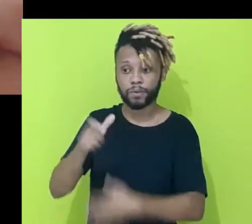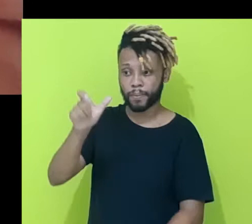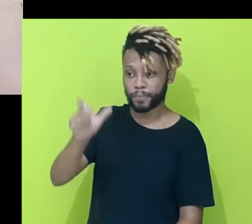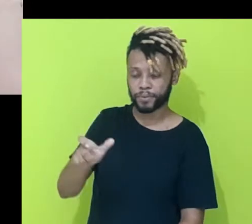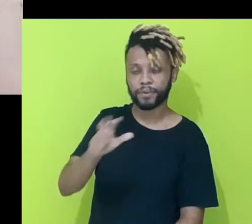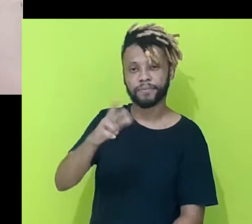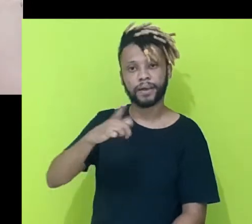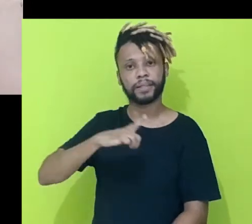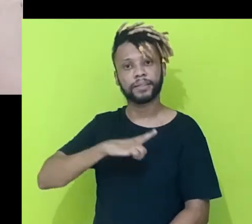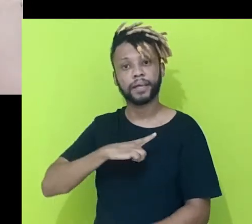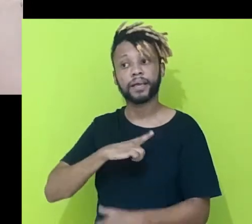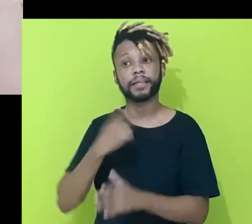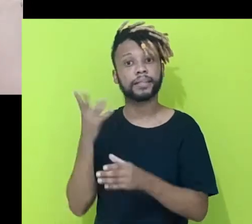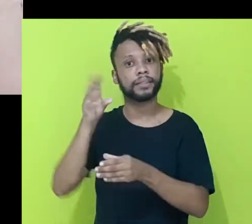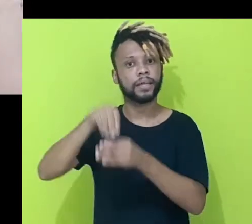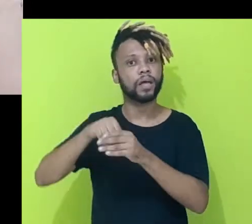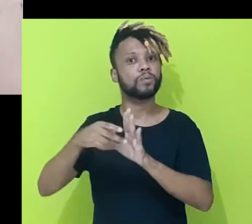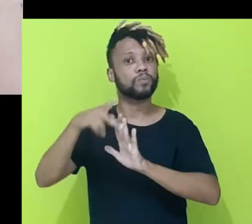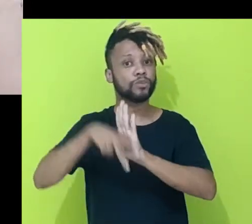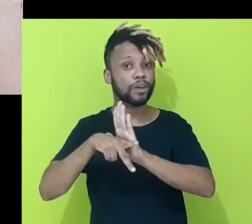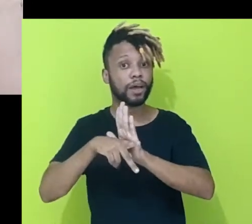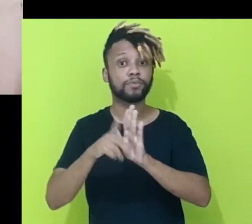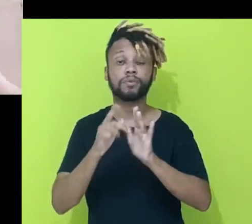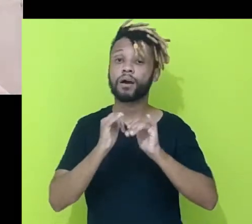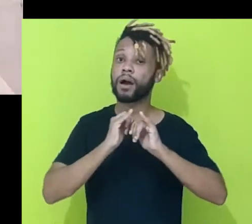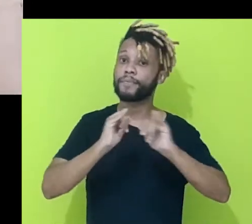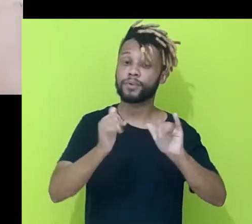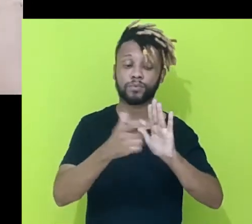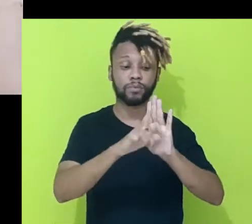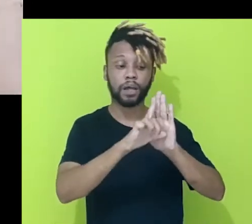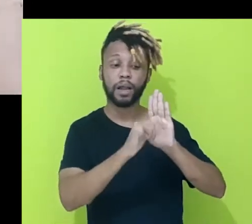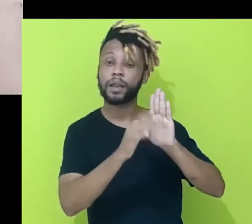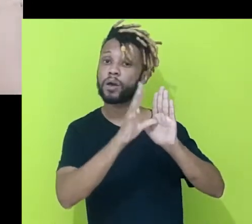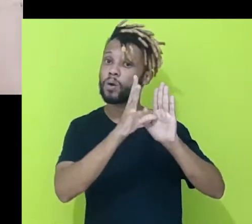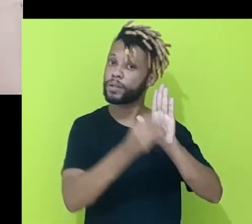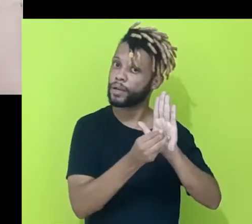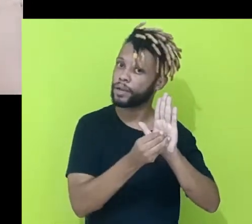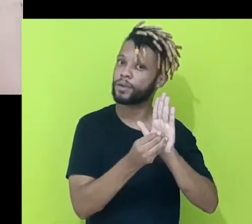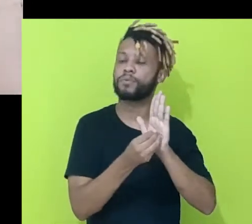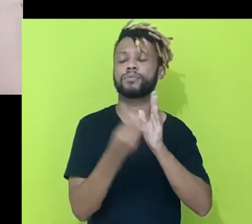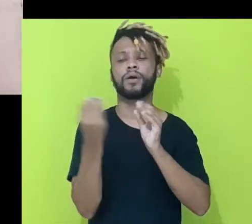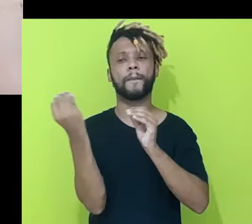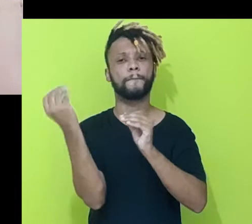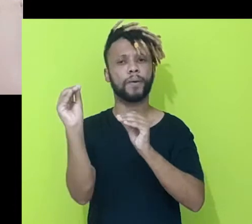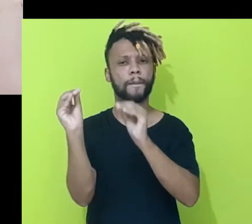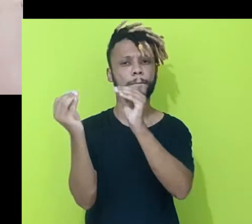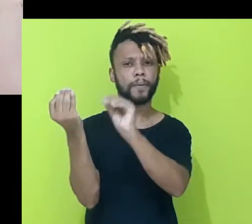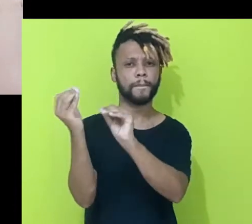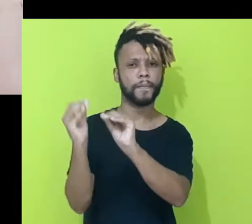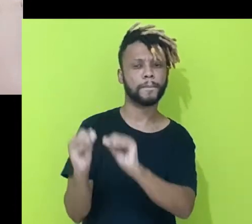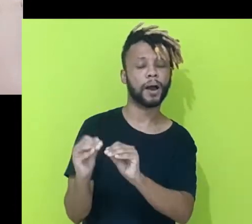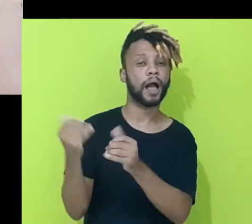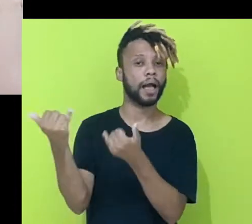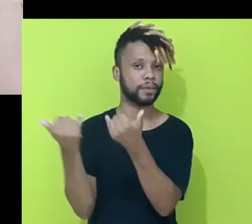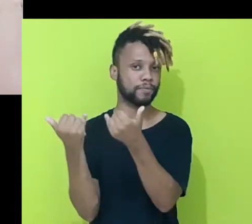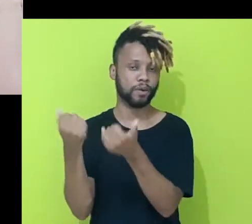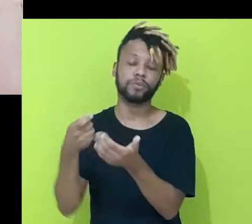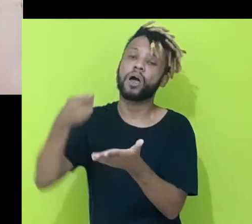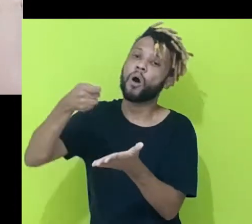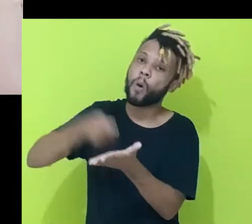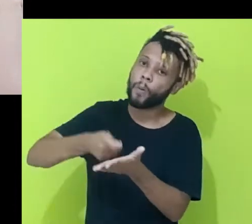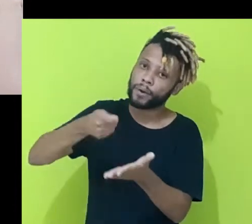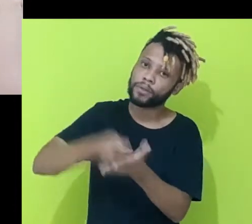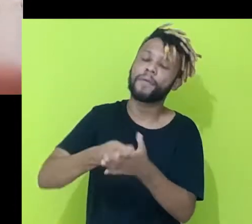destacando a função que aquela pessoa vai desempenhar no projeto. Na Lei Rouanet, quando você preenche também